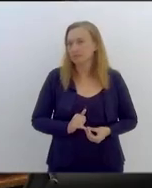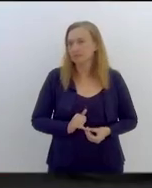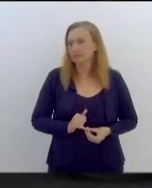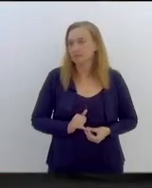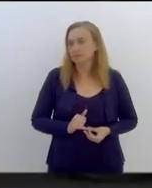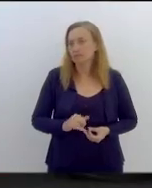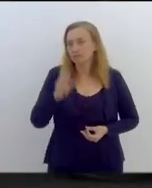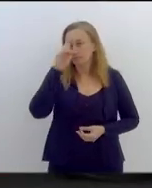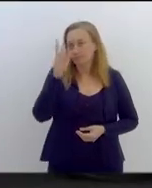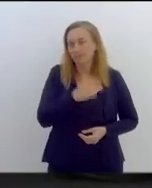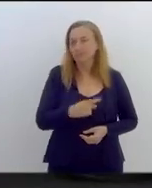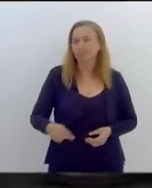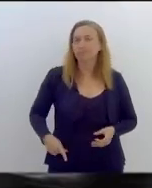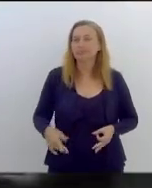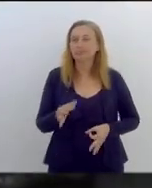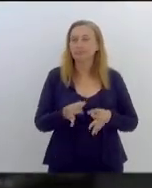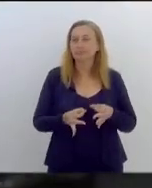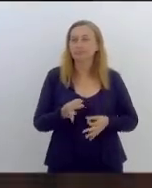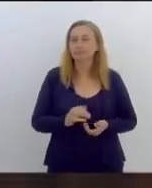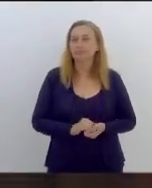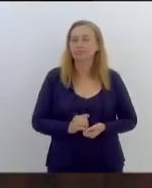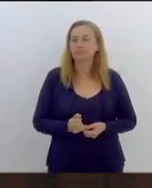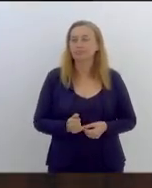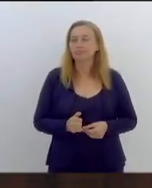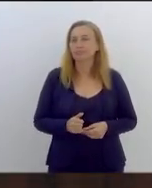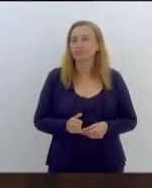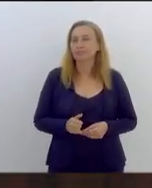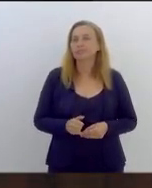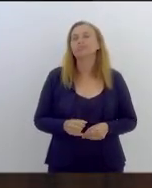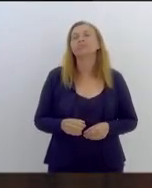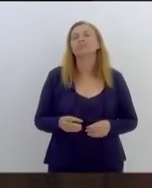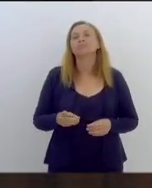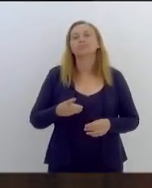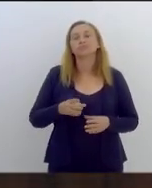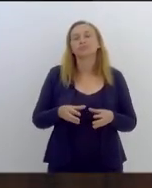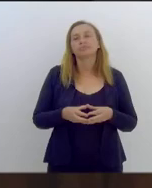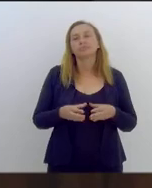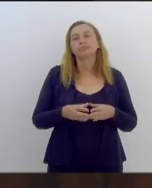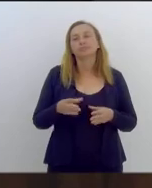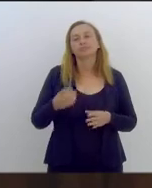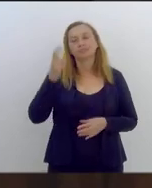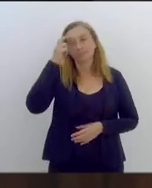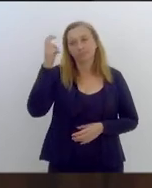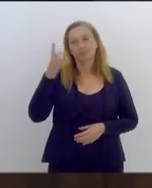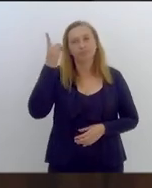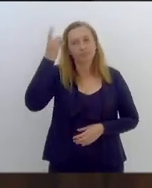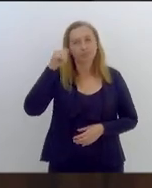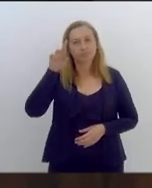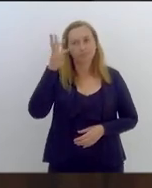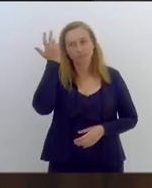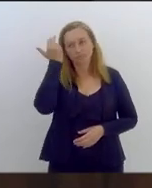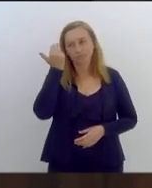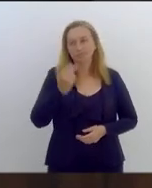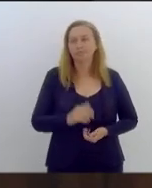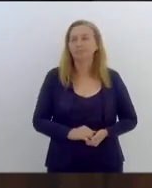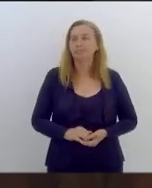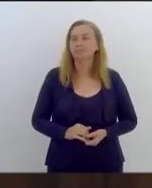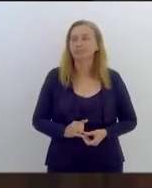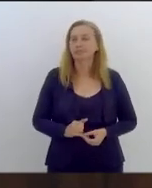Senhor presidente, parecer pela juridicidade. Pela Comissão de Cultura, deputado Eliomar Coelho.